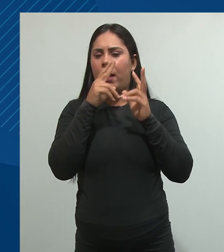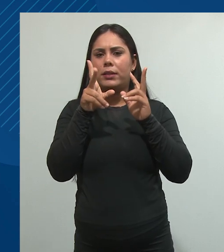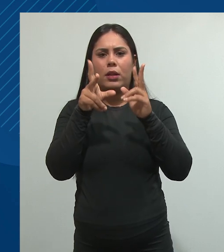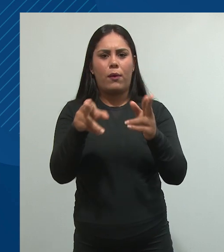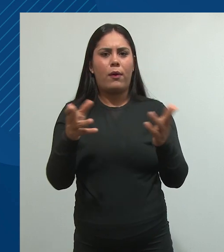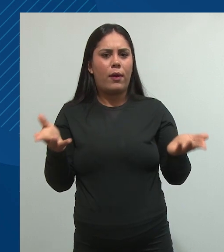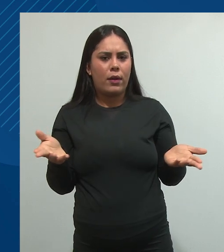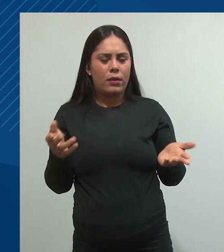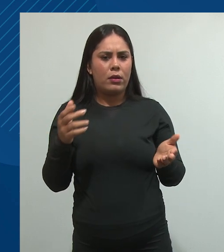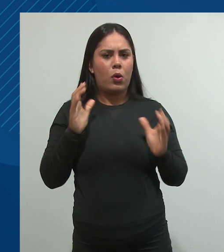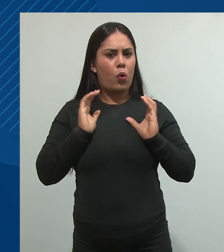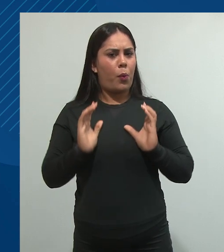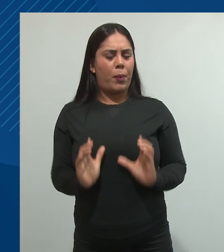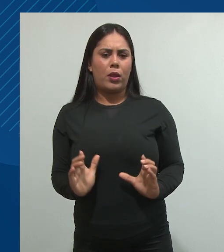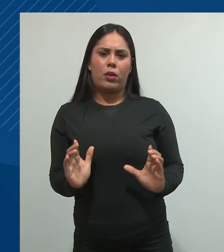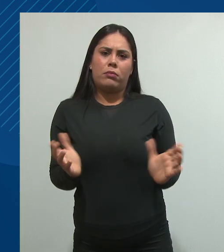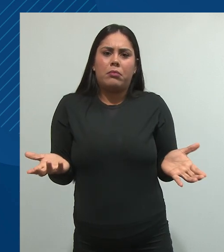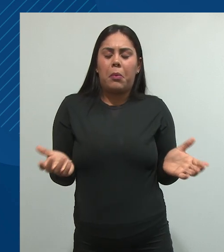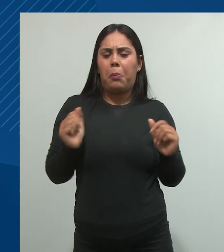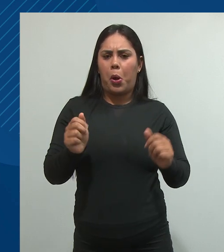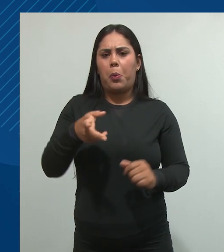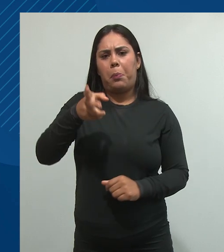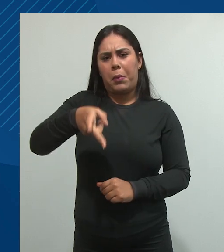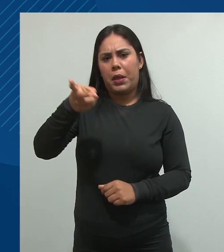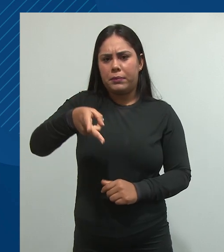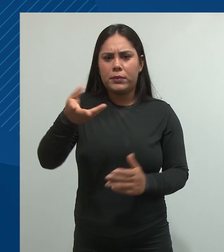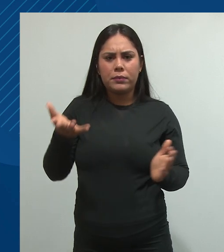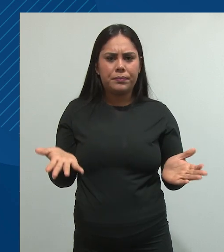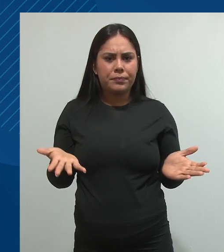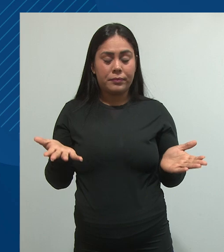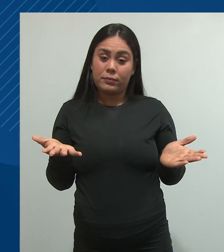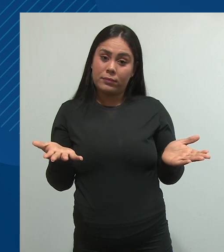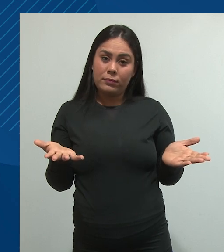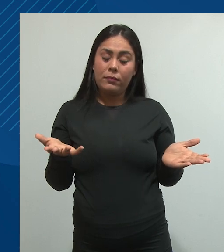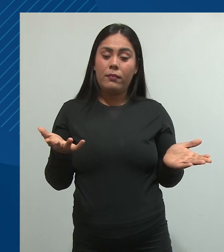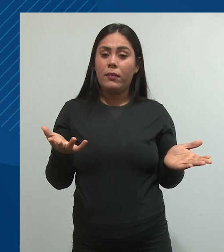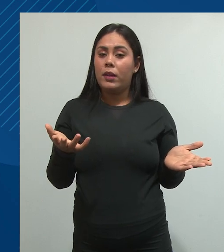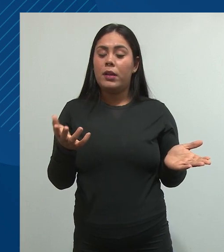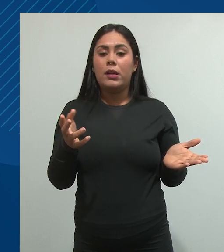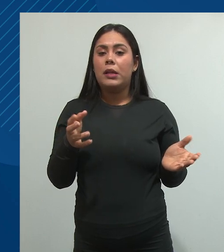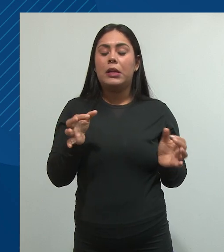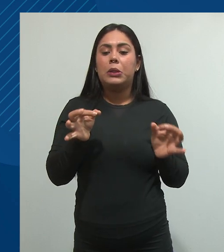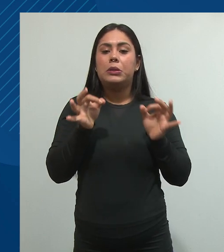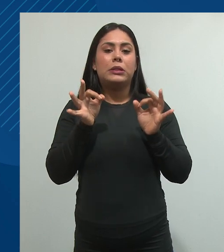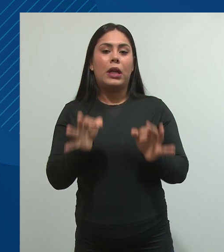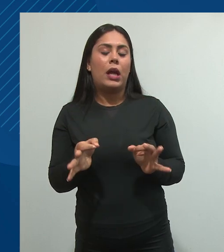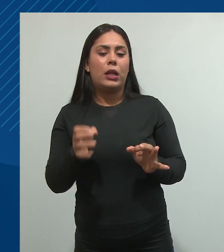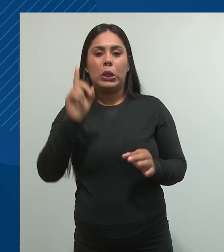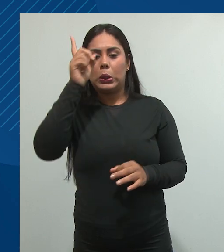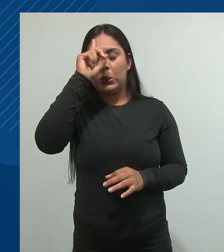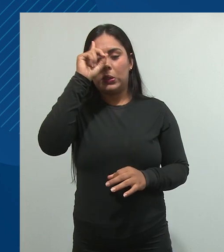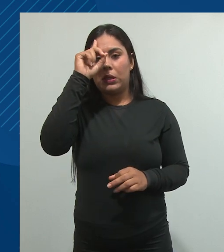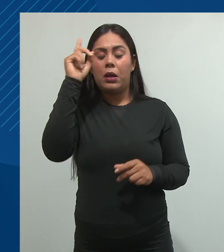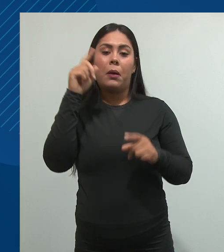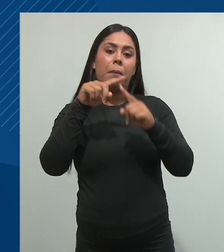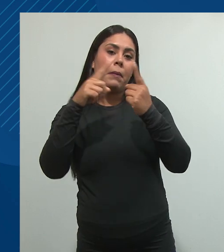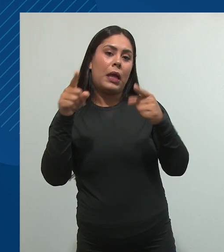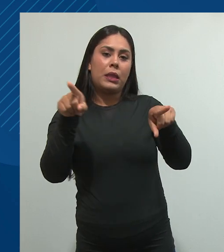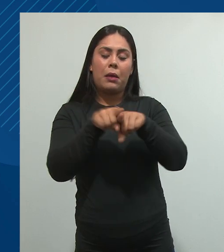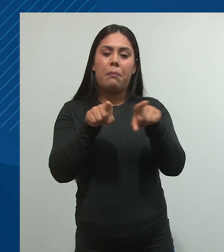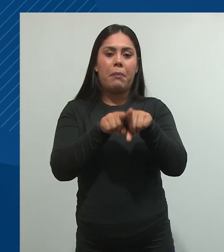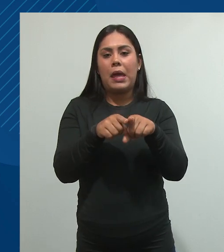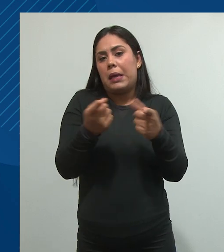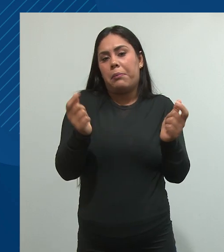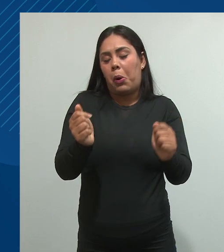aí, assim, o comportamento não significa que ele vá ali ser como é o cotidiano, mas também não